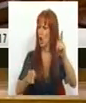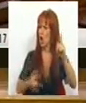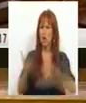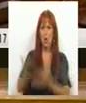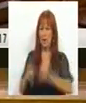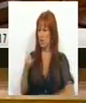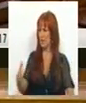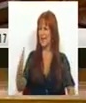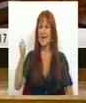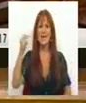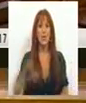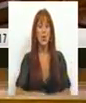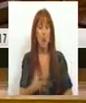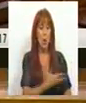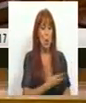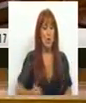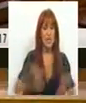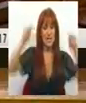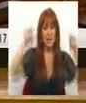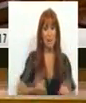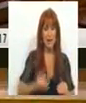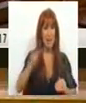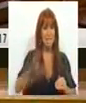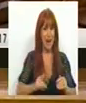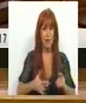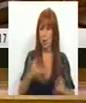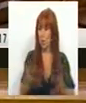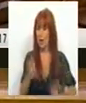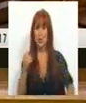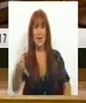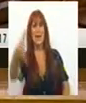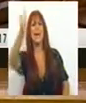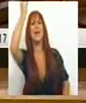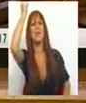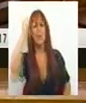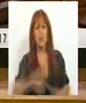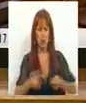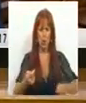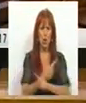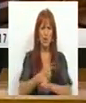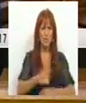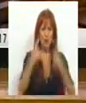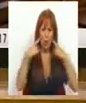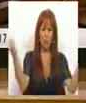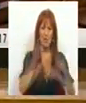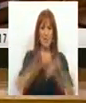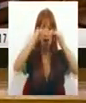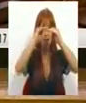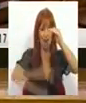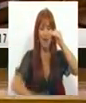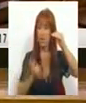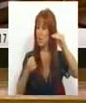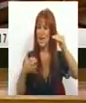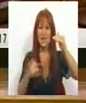que em 2015. O desemprego baixa menos do que em 2015. E o consumo público e privado está abaixo